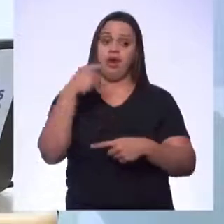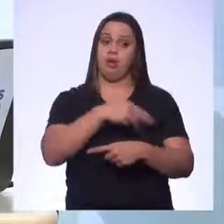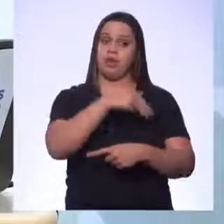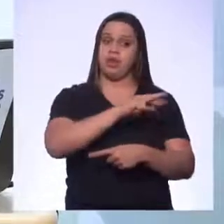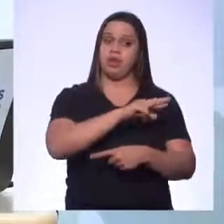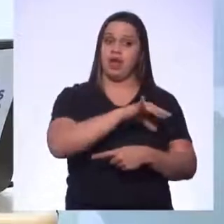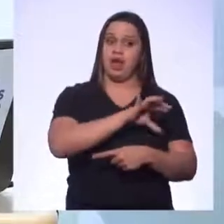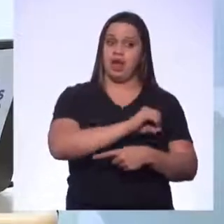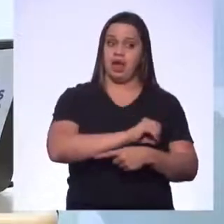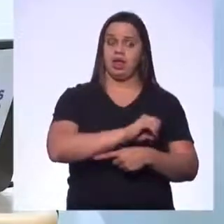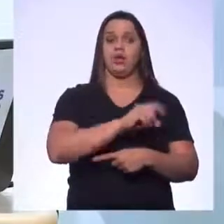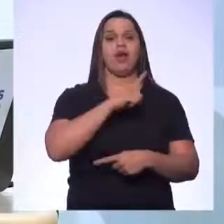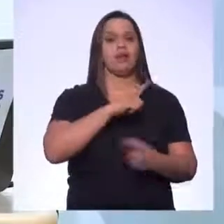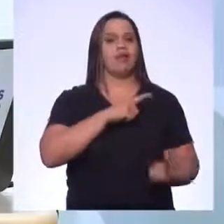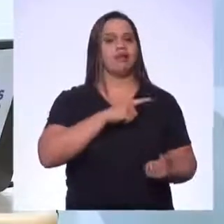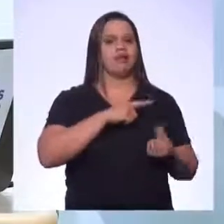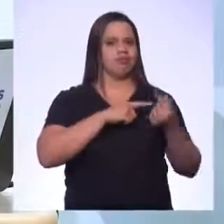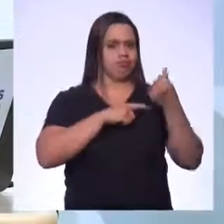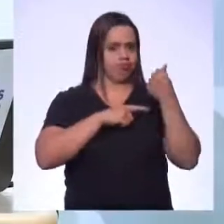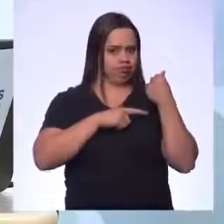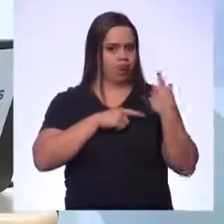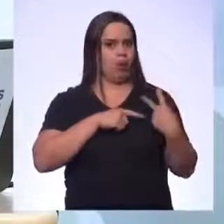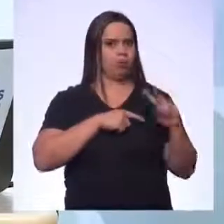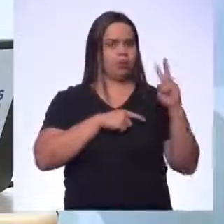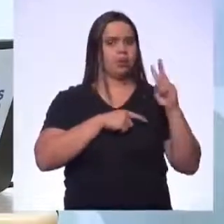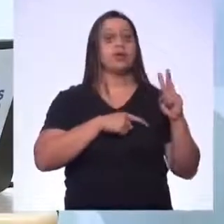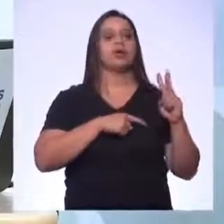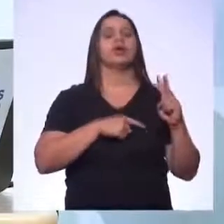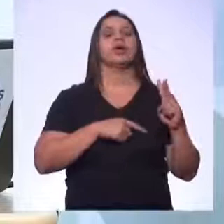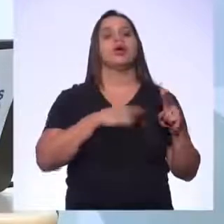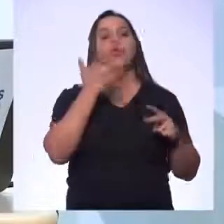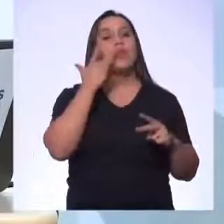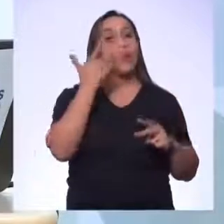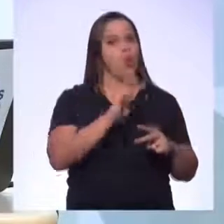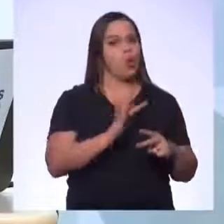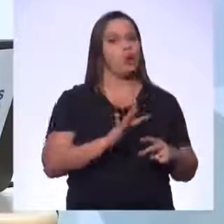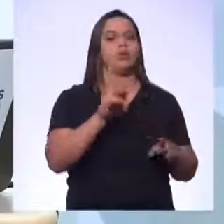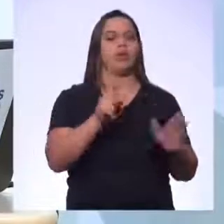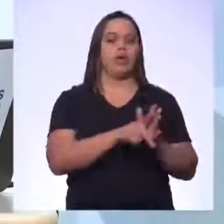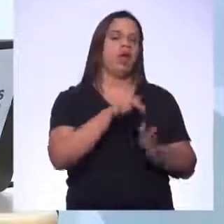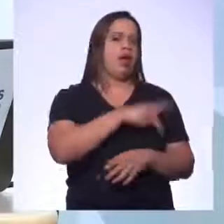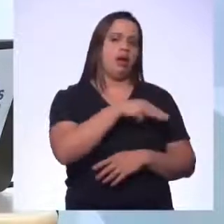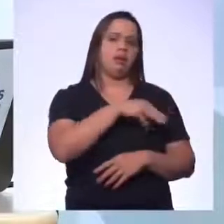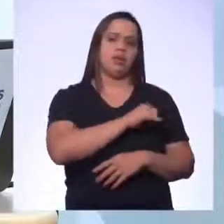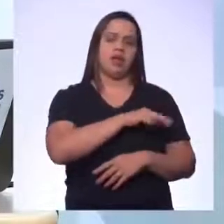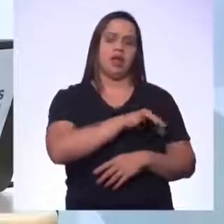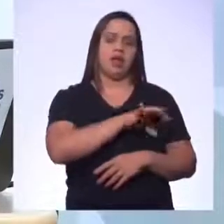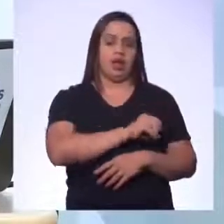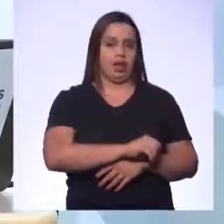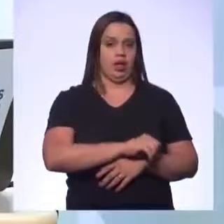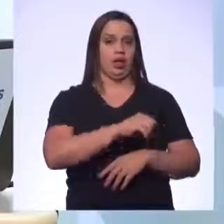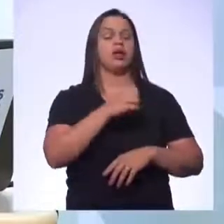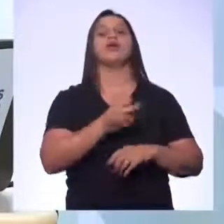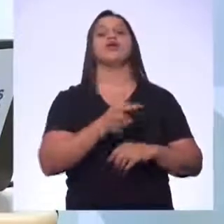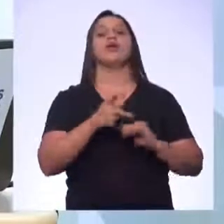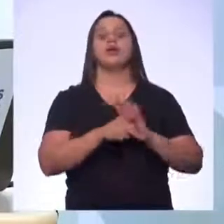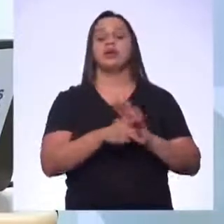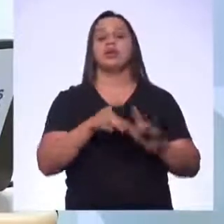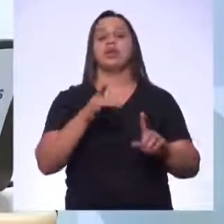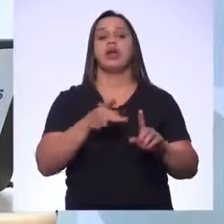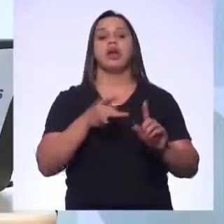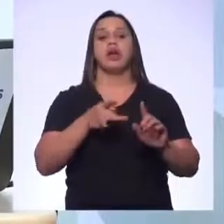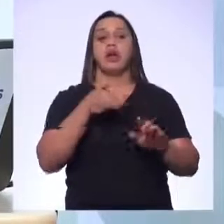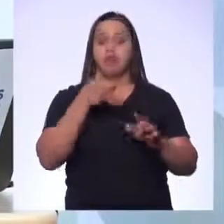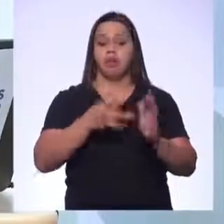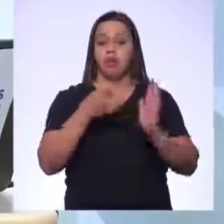tem o valor econômico, que ele pode ser metal ou não. Ouro, por exemplo, ouro é um minério, né? O ferro é um metal. Então, isso